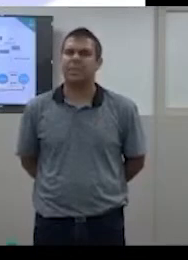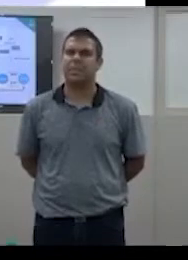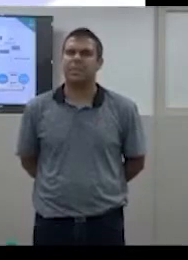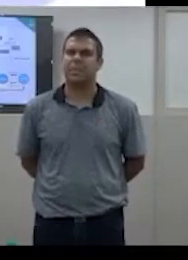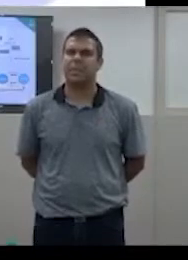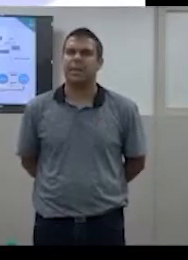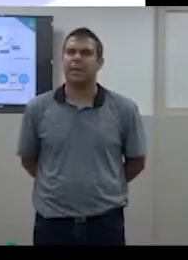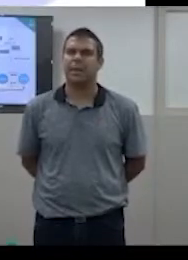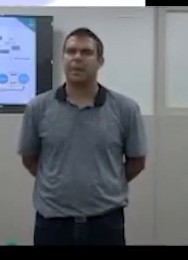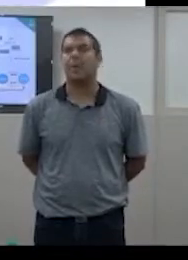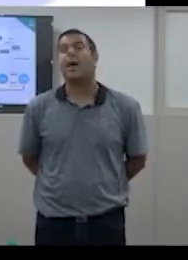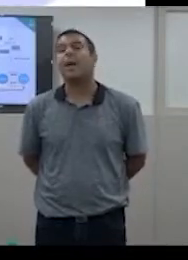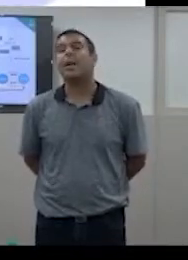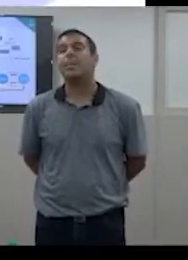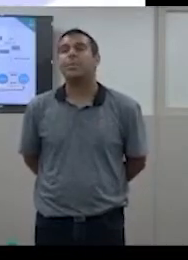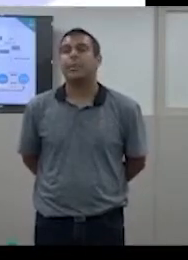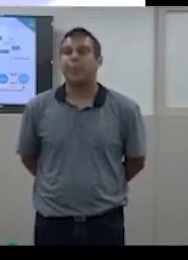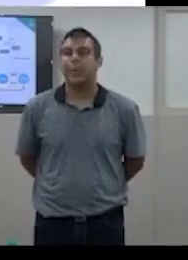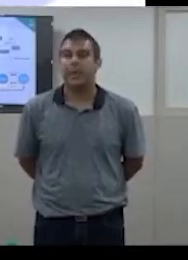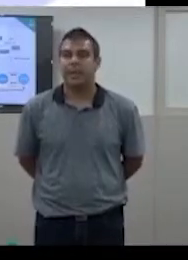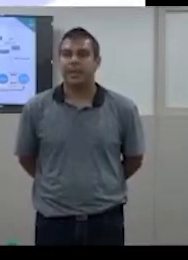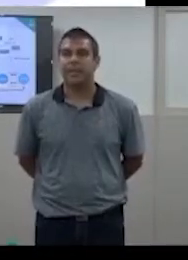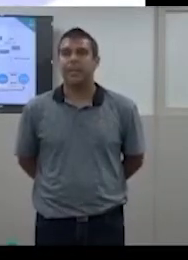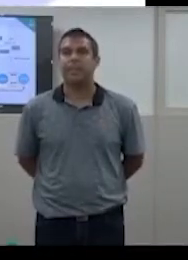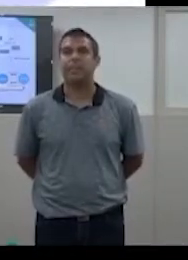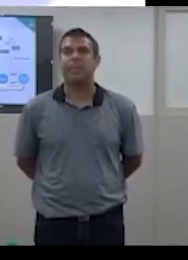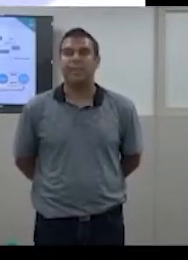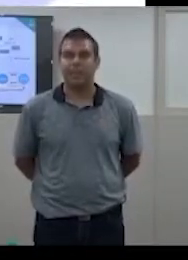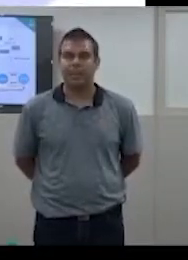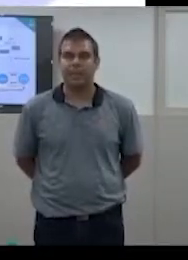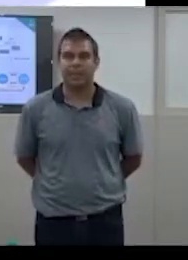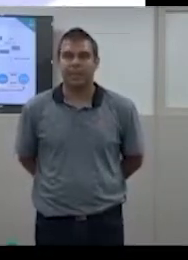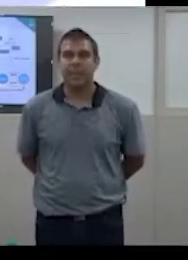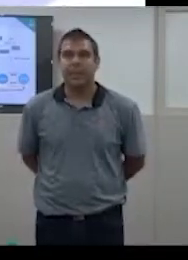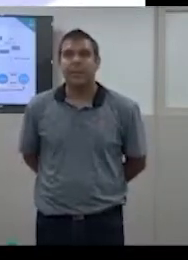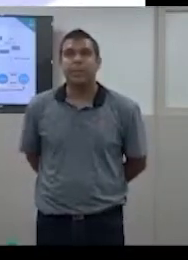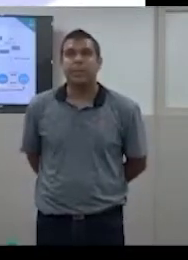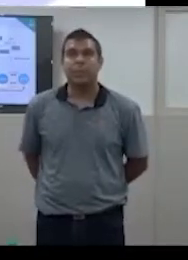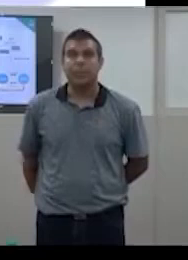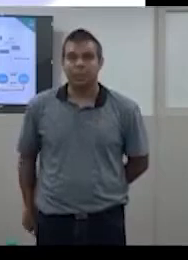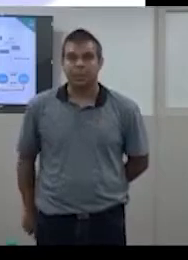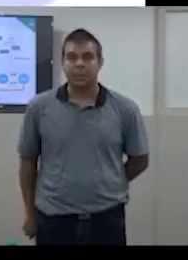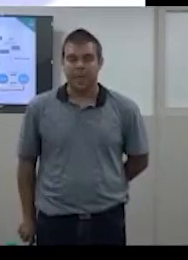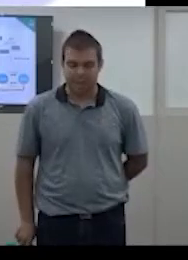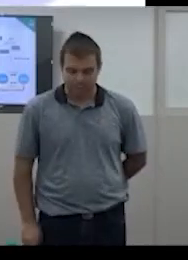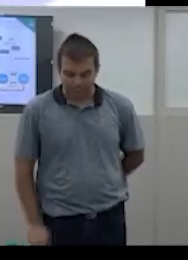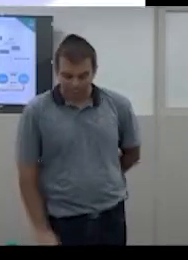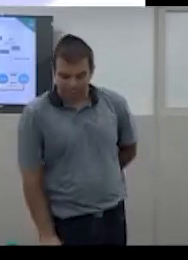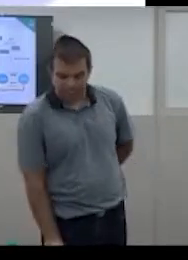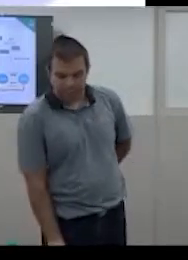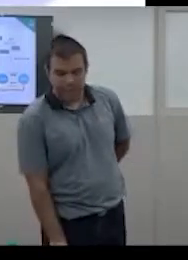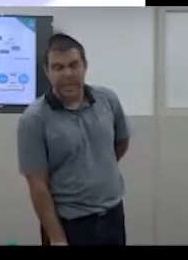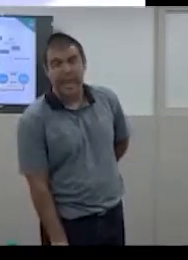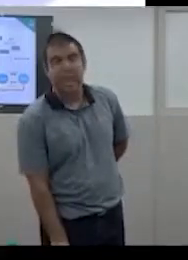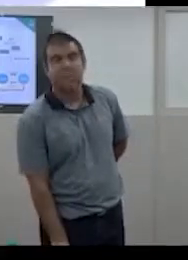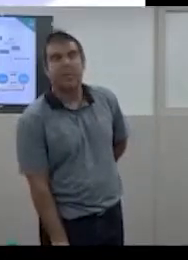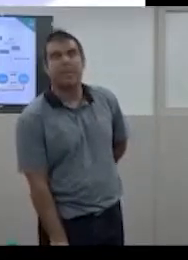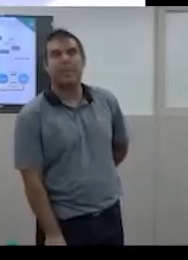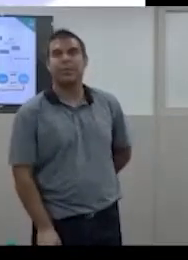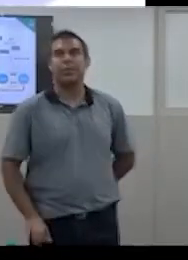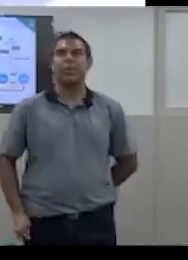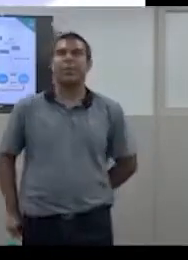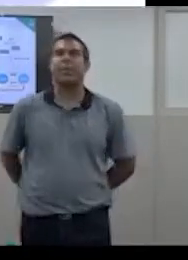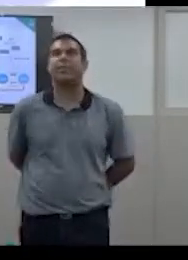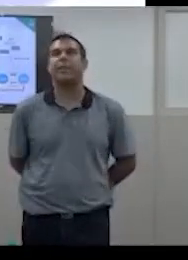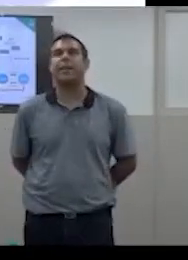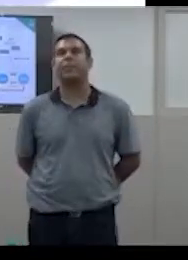dizer aquele ponto T? Aquele ponto T, galera, quer dizer ponto tríplice. Nesse ponto tríplice da água, a gente pode ter que a água